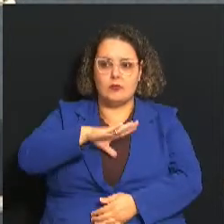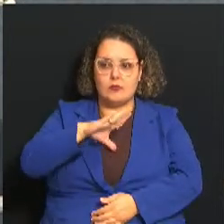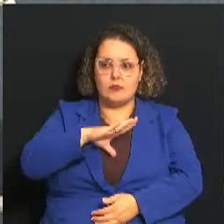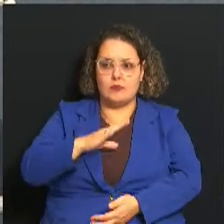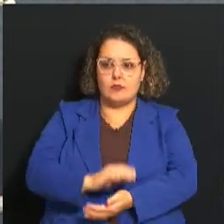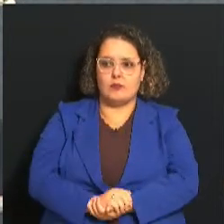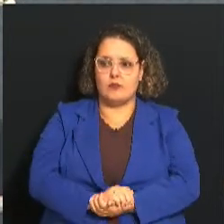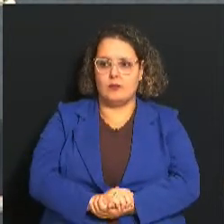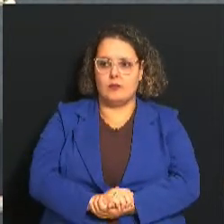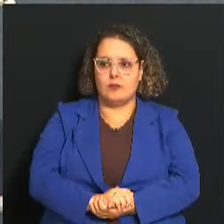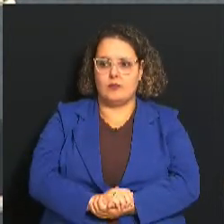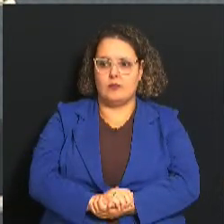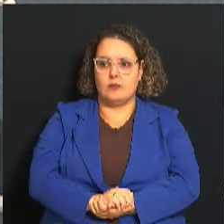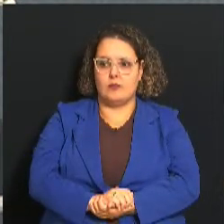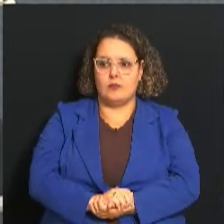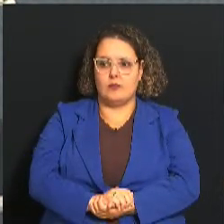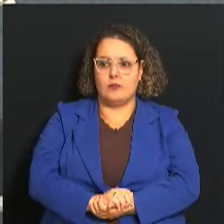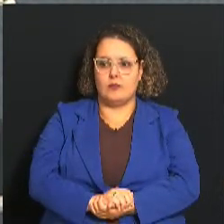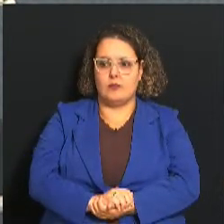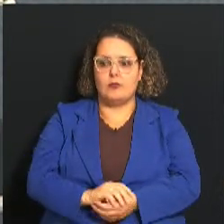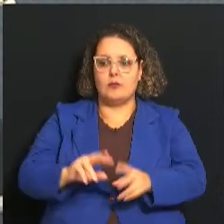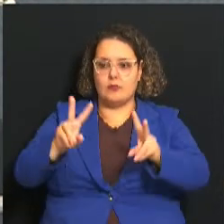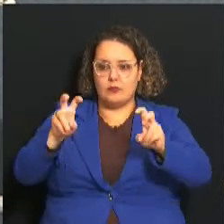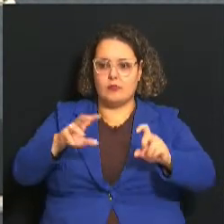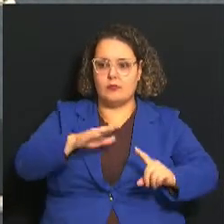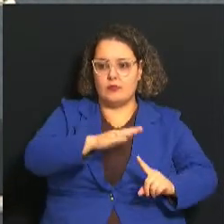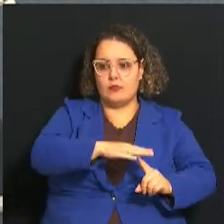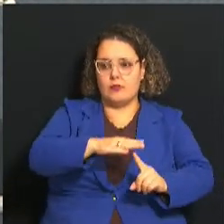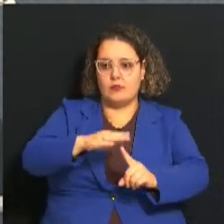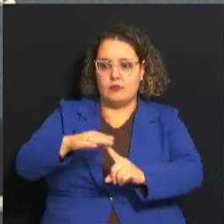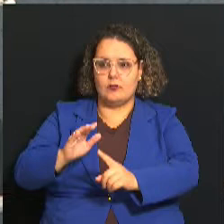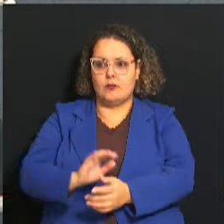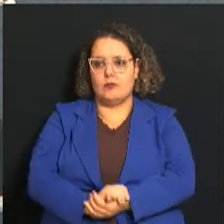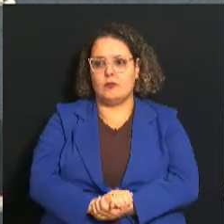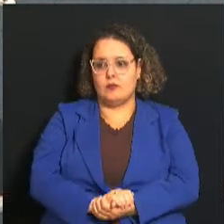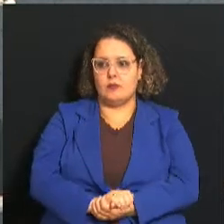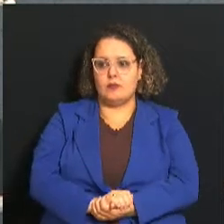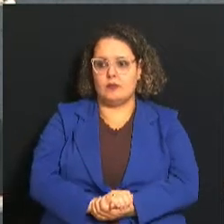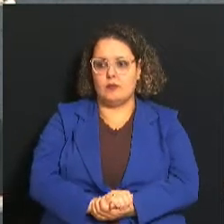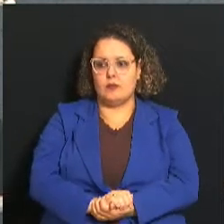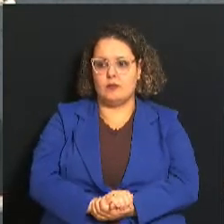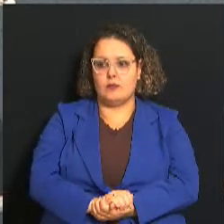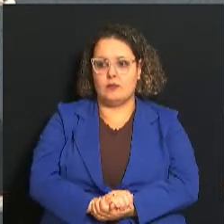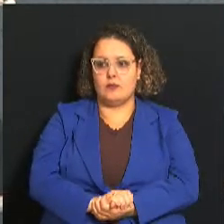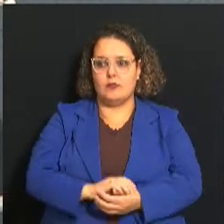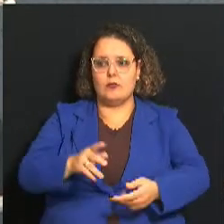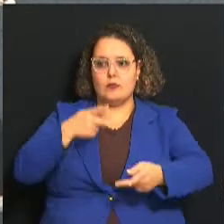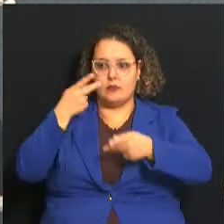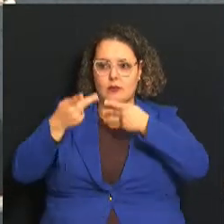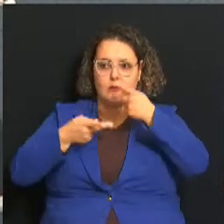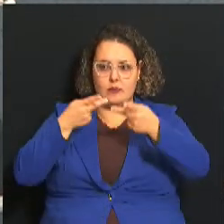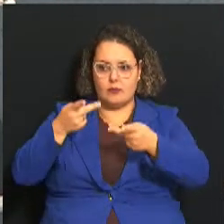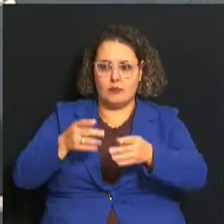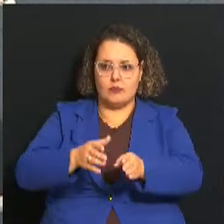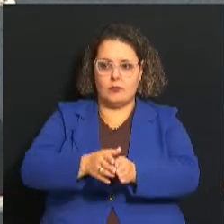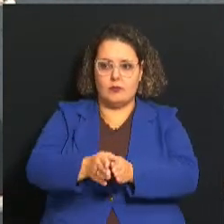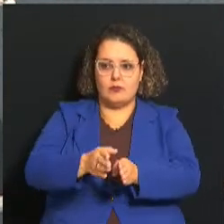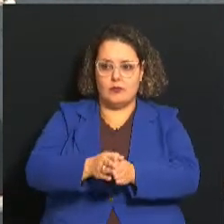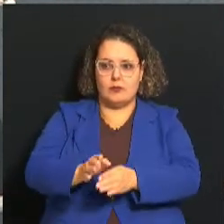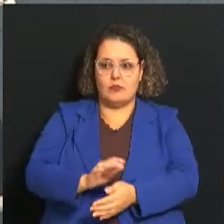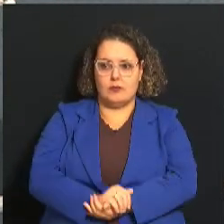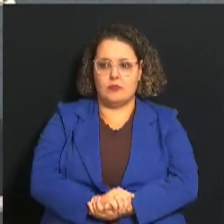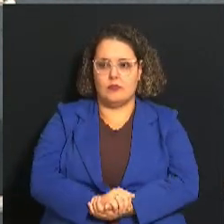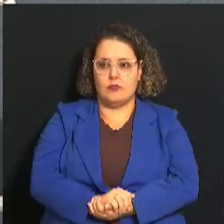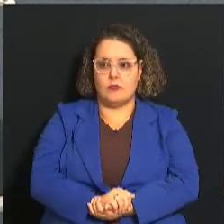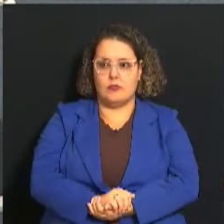é as questões ambientais. Só pegando o gancho nesse comentário que você fez dos conselhos, eu gostaria de